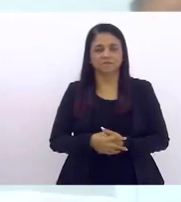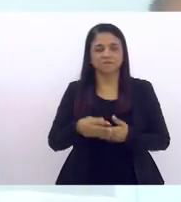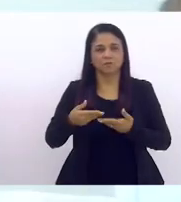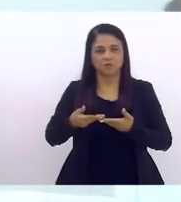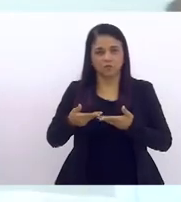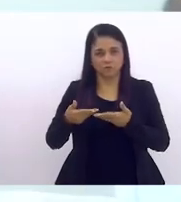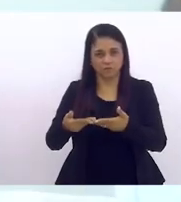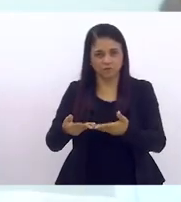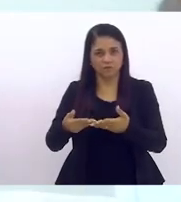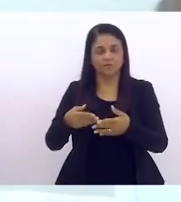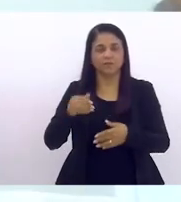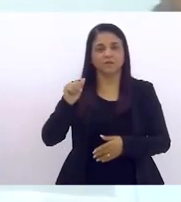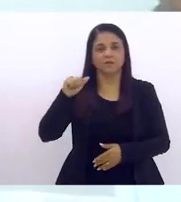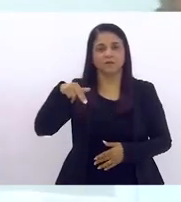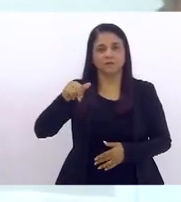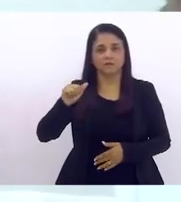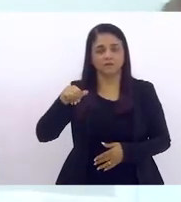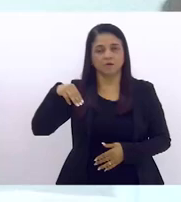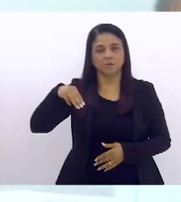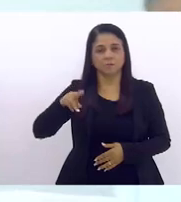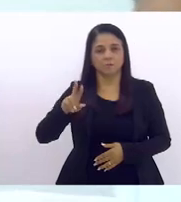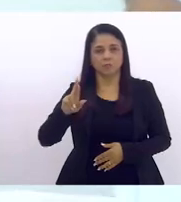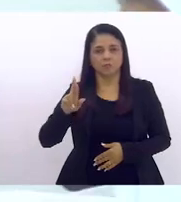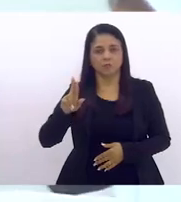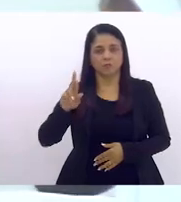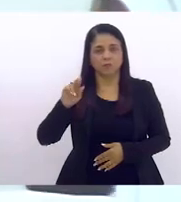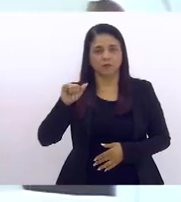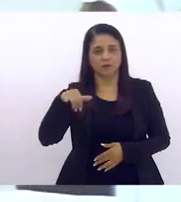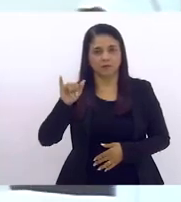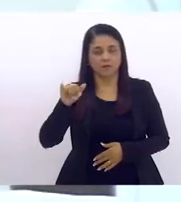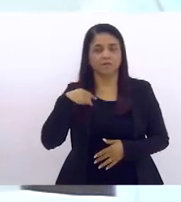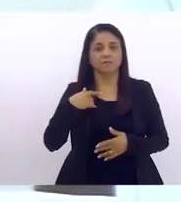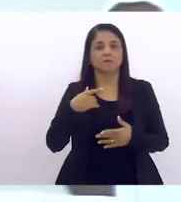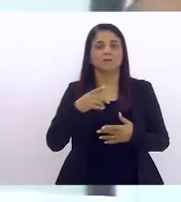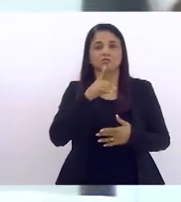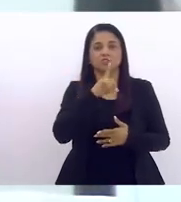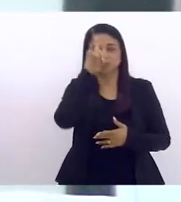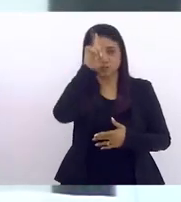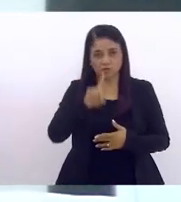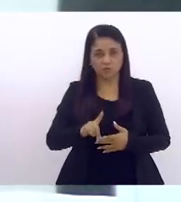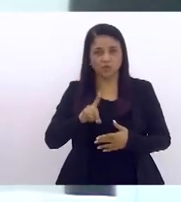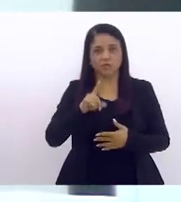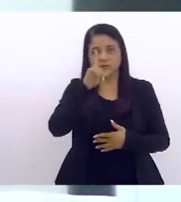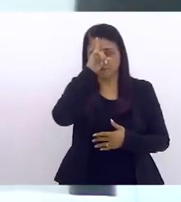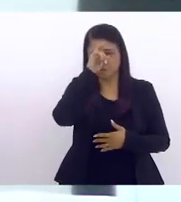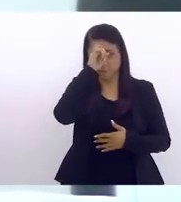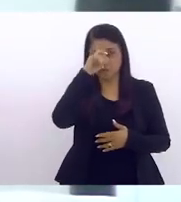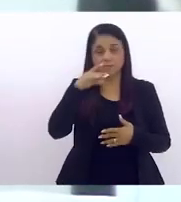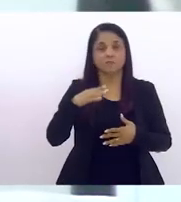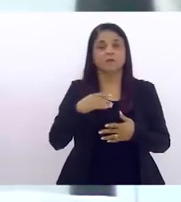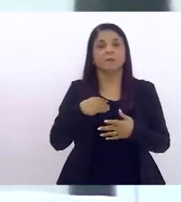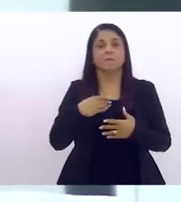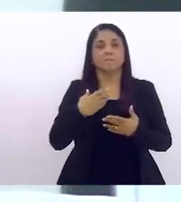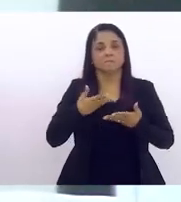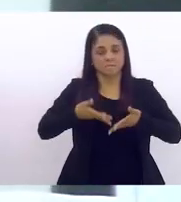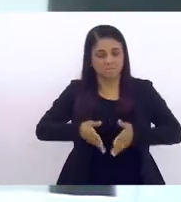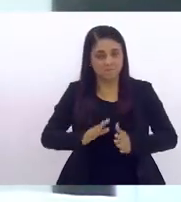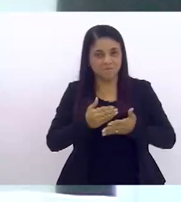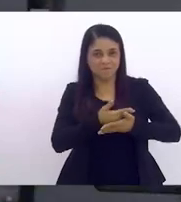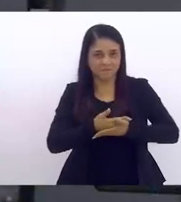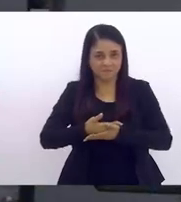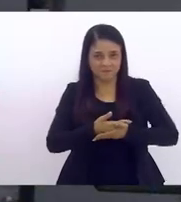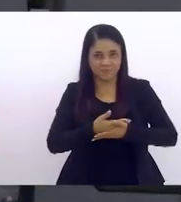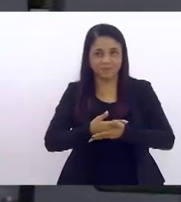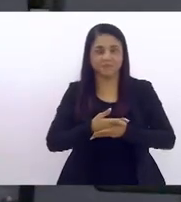Convido Ana Murai, diretora da Maternidade Maria Amélia Buarque de Holanda, da Secretaria Municipal de Saúde,